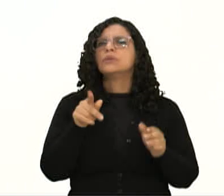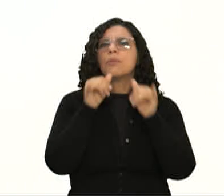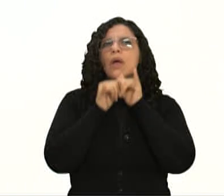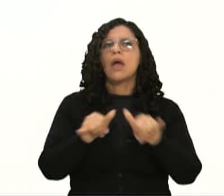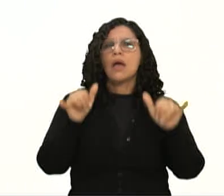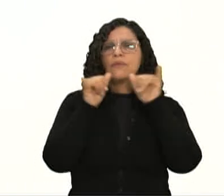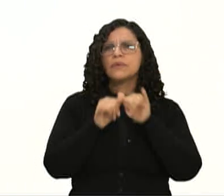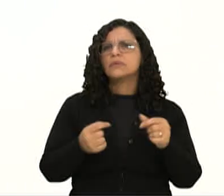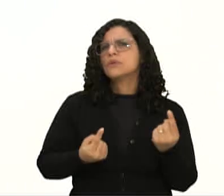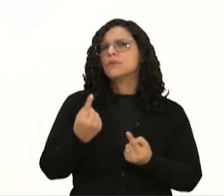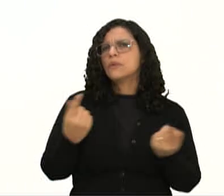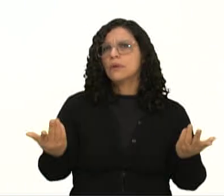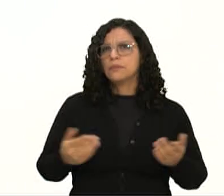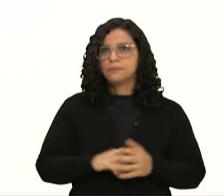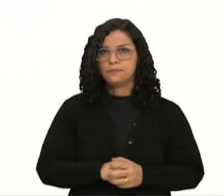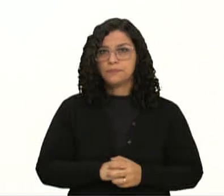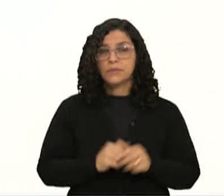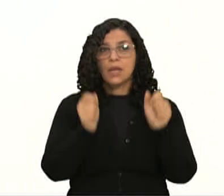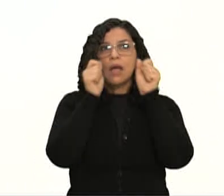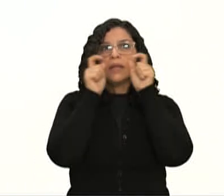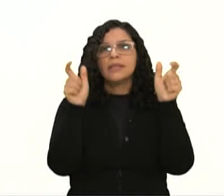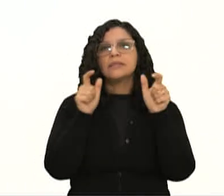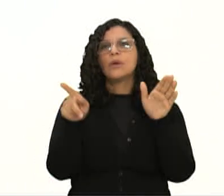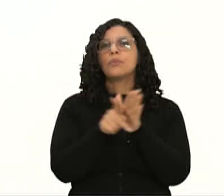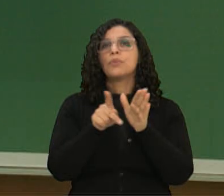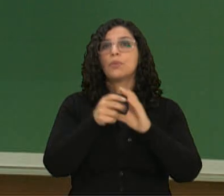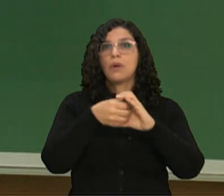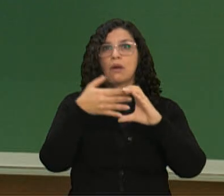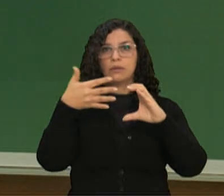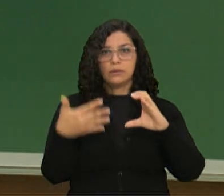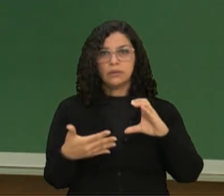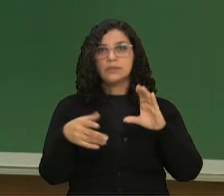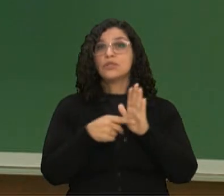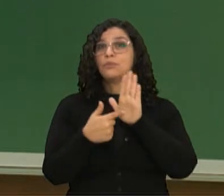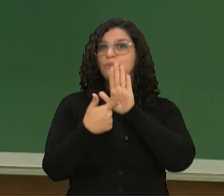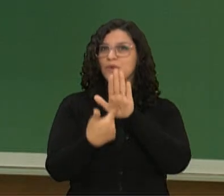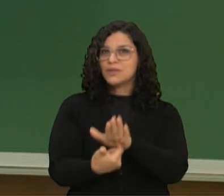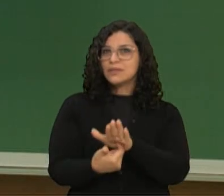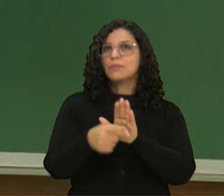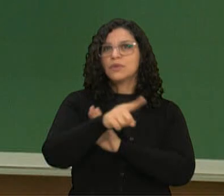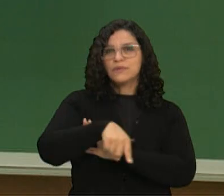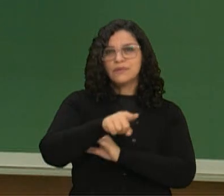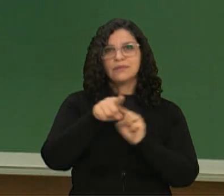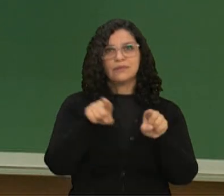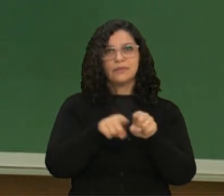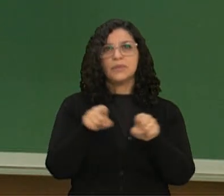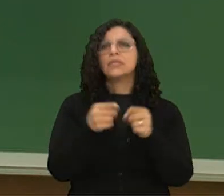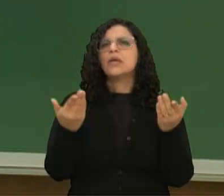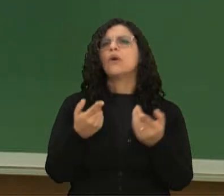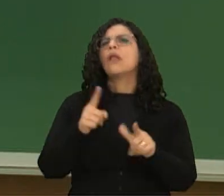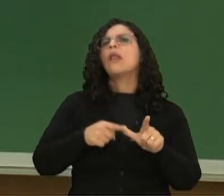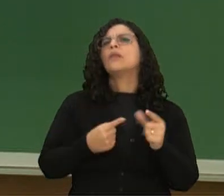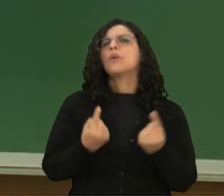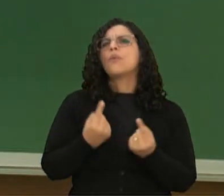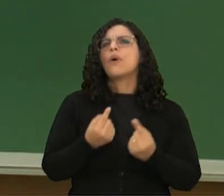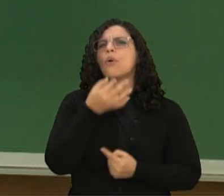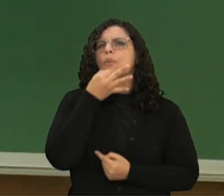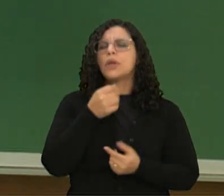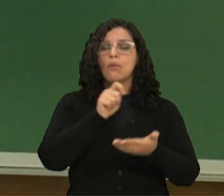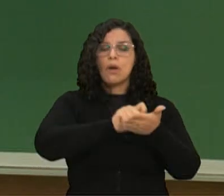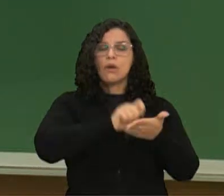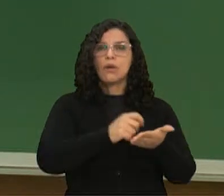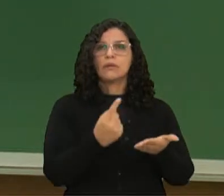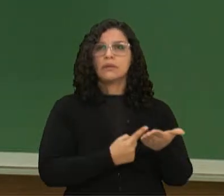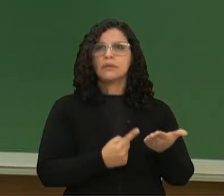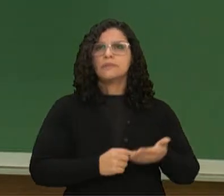Ou letter B? Prestem atenção naquelas características que eu disse para vocês. E agora, qual que vocês acham? Anotem aí no